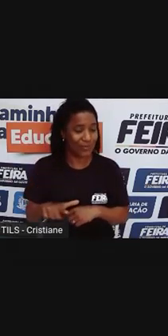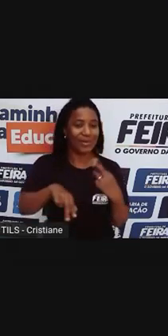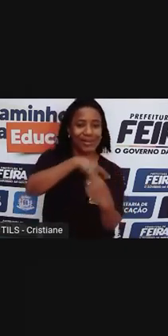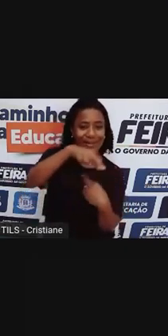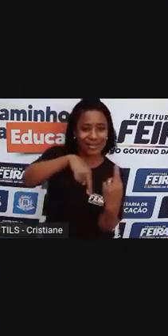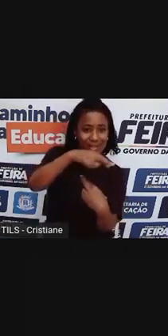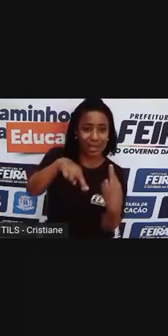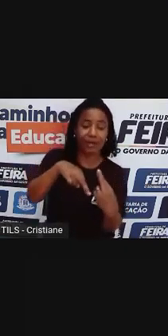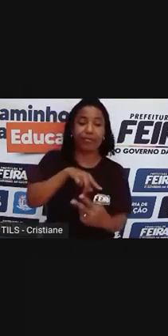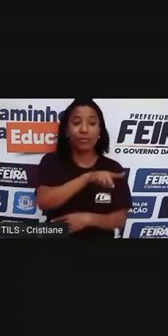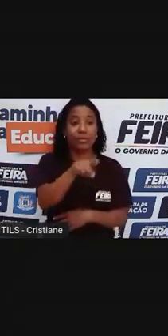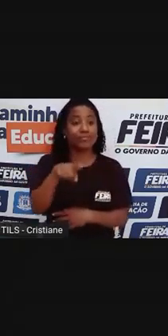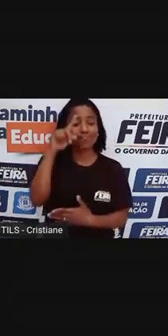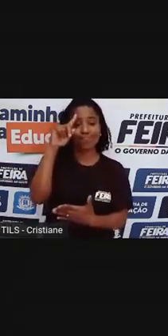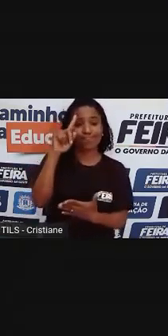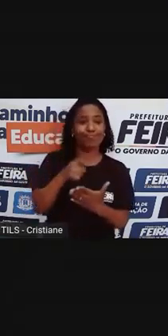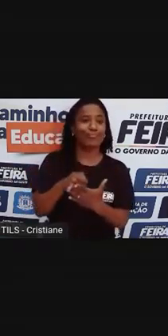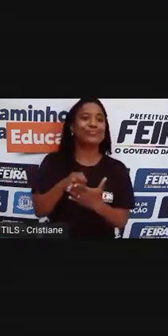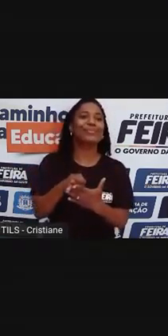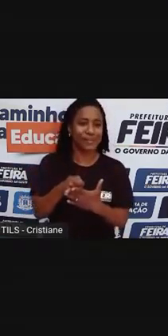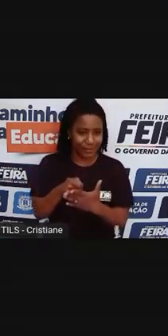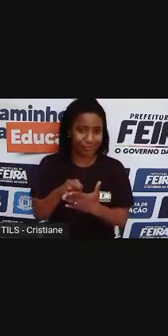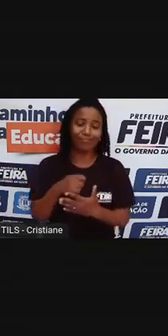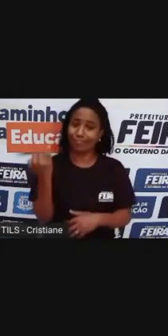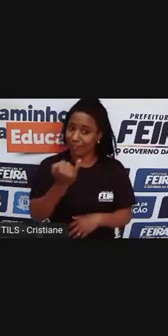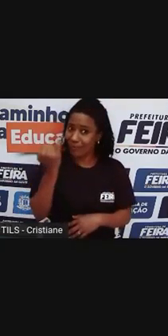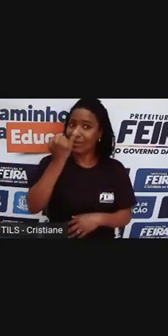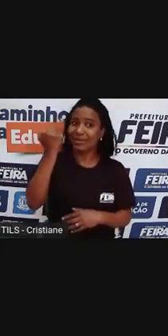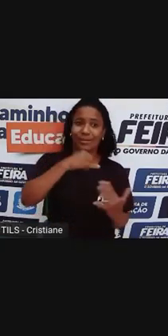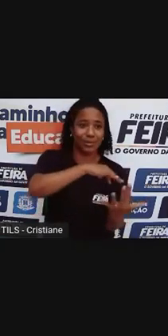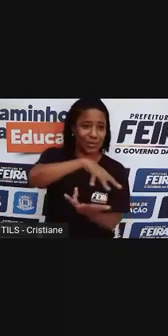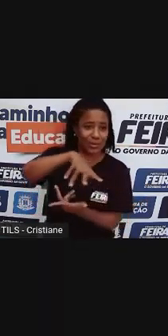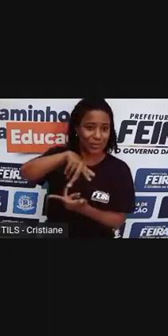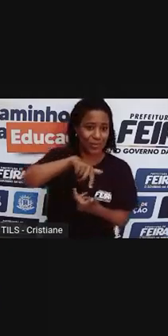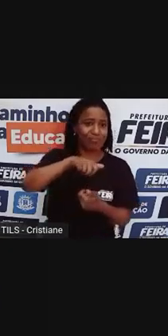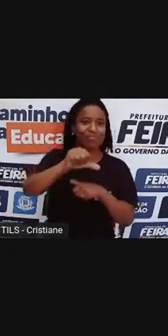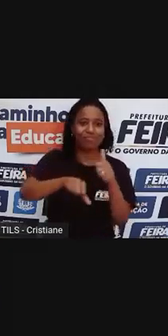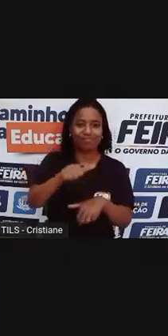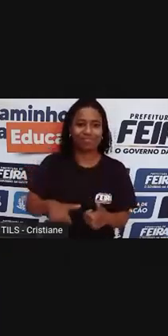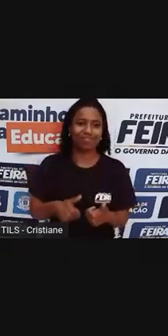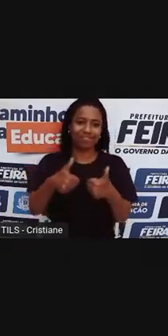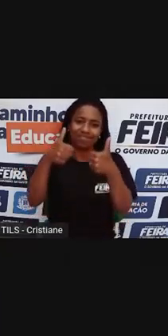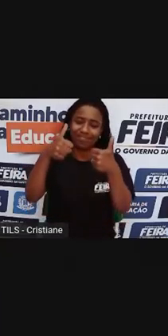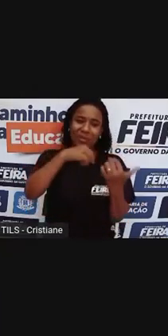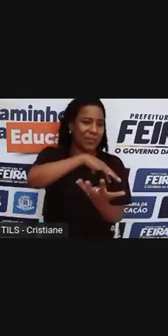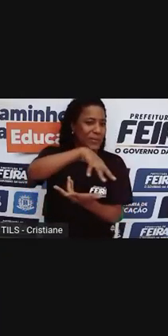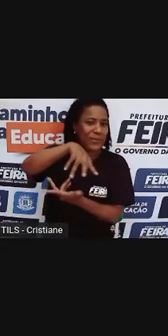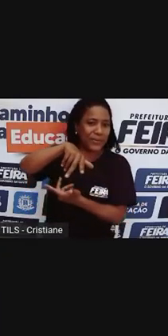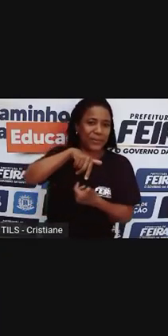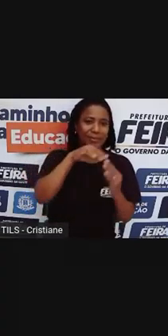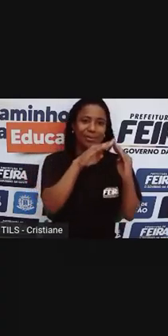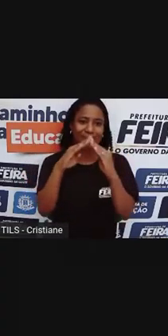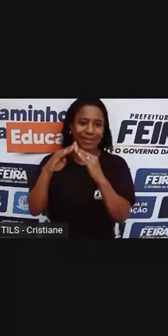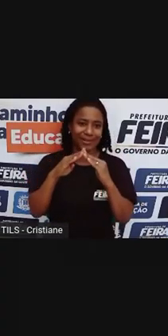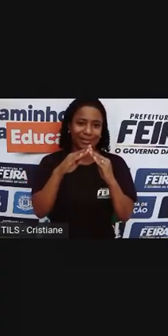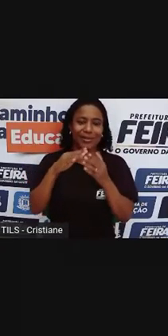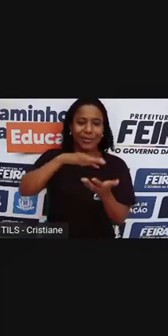sua faz muita diferença em todo o processo e em todo o planeta. Ele é a nossa única casa. Todo cuidado é